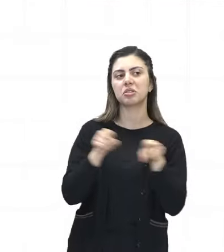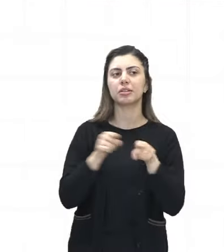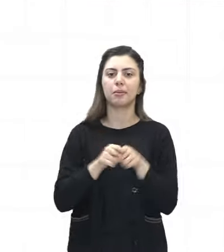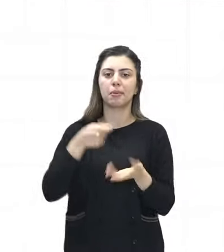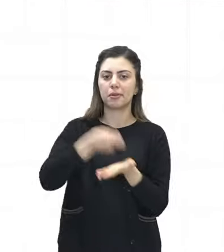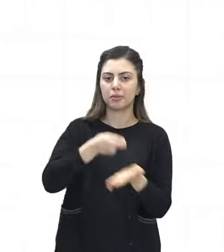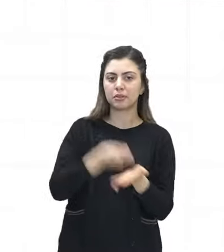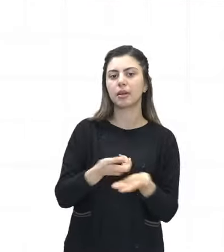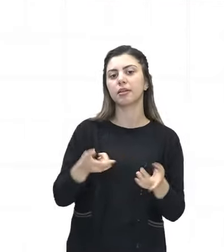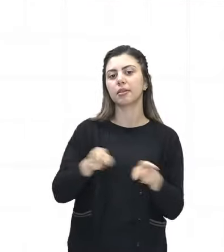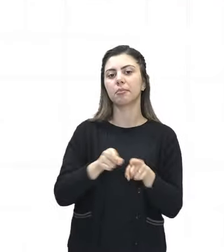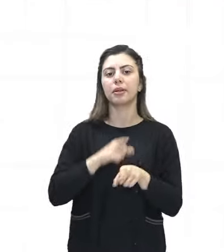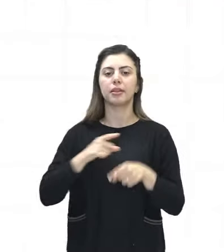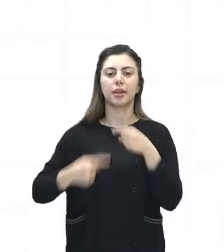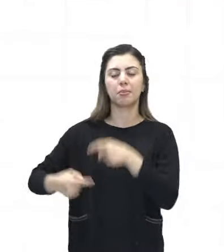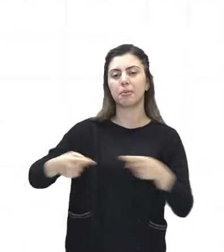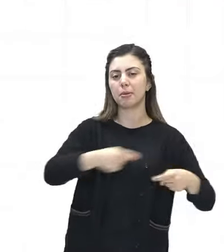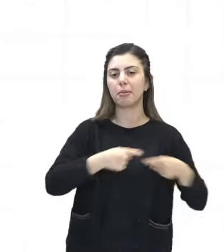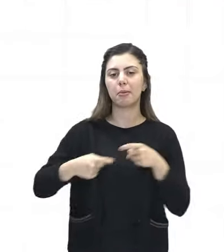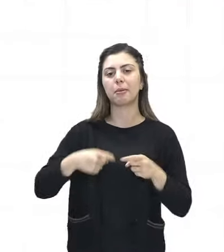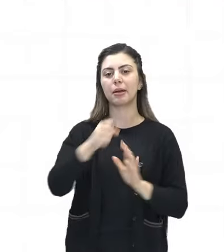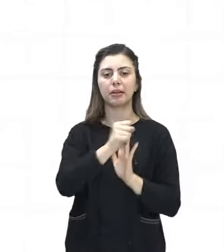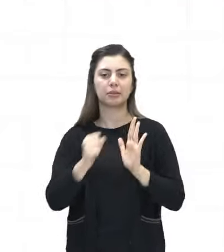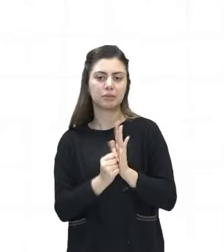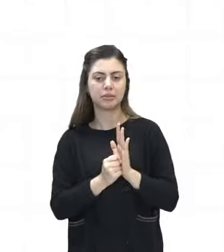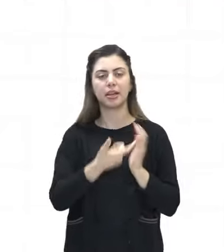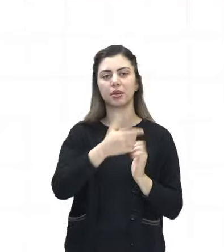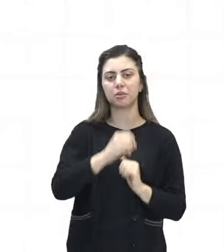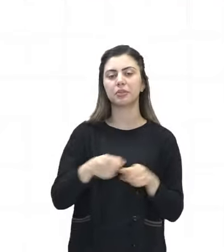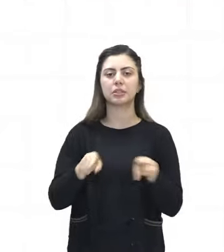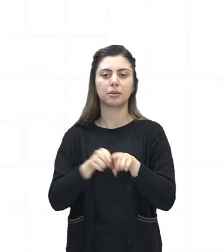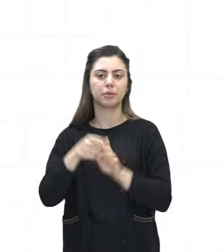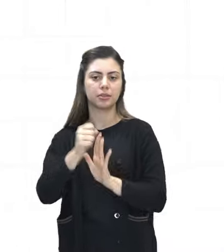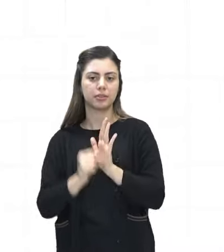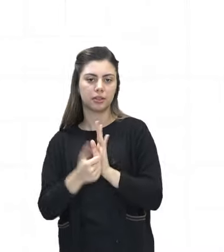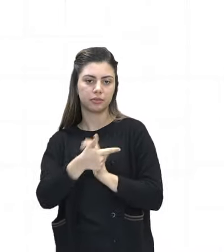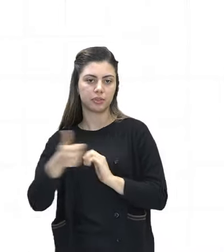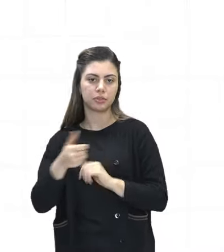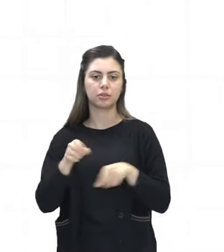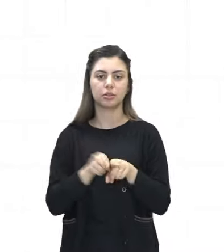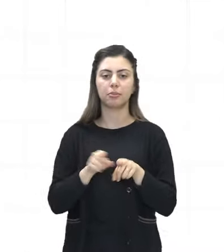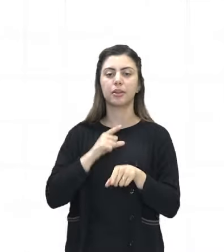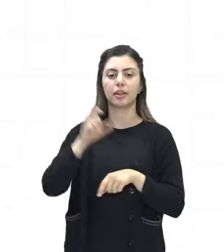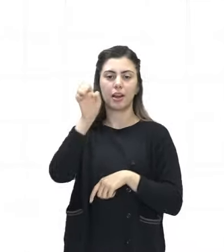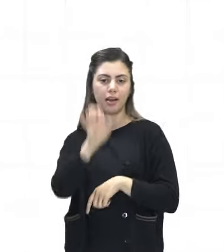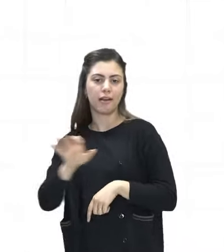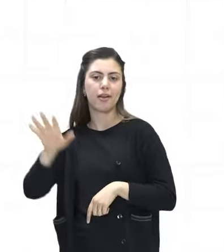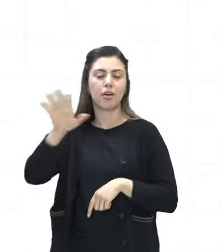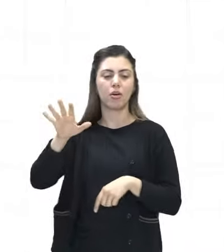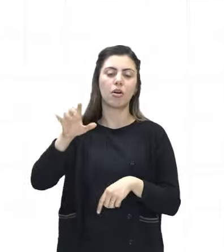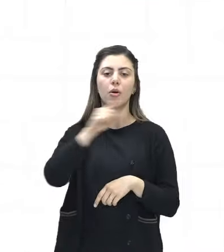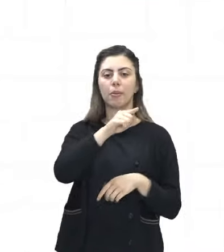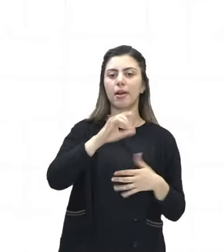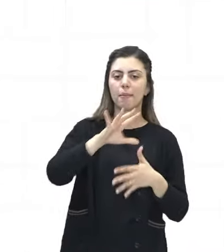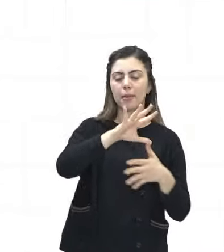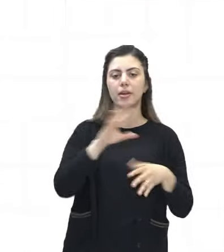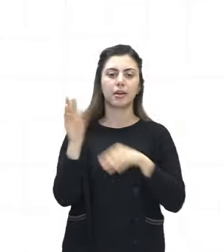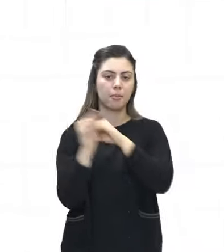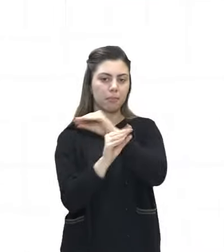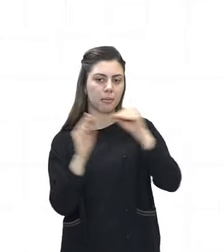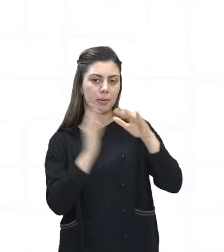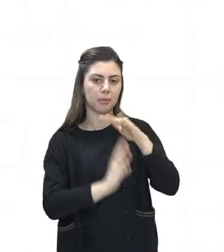os grandes conflitos mundiais do Século XX e do Século 21 a migração dos europeus para a América durante o processo de